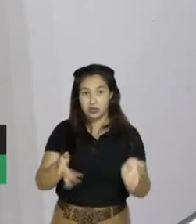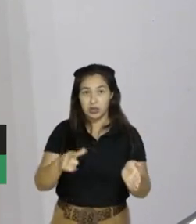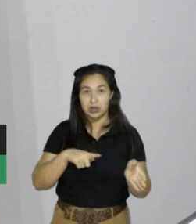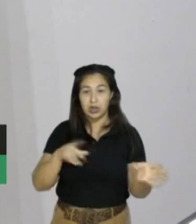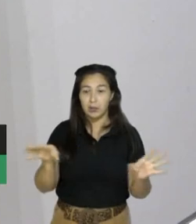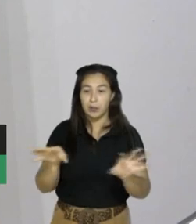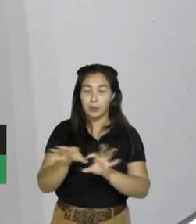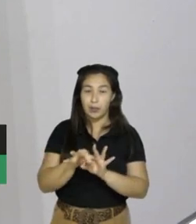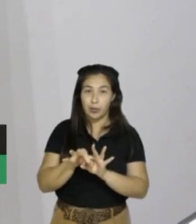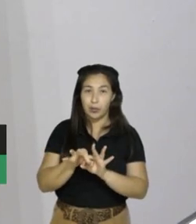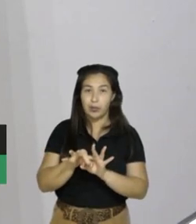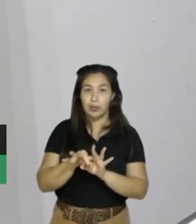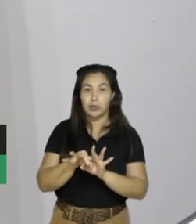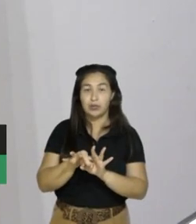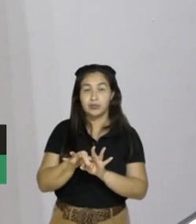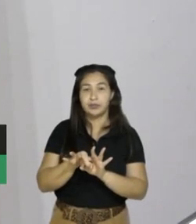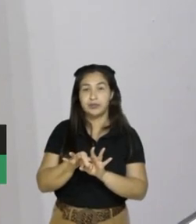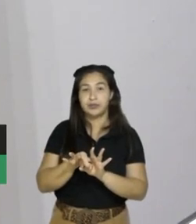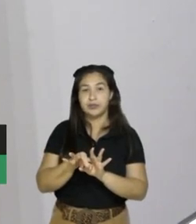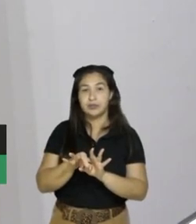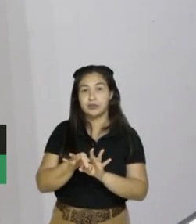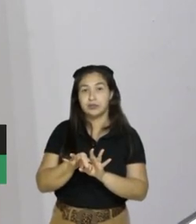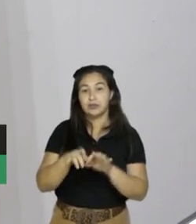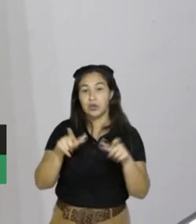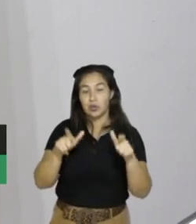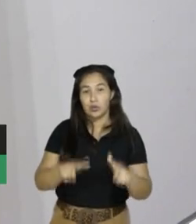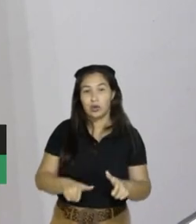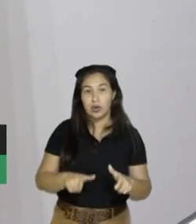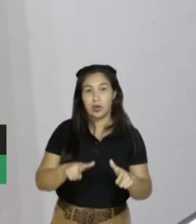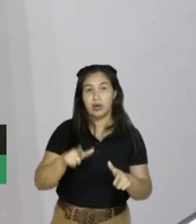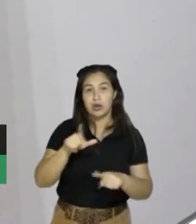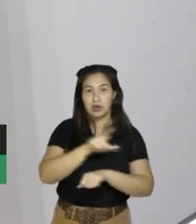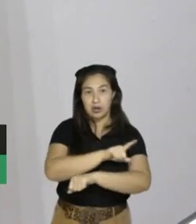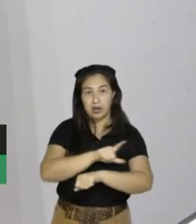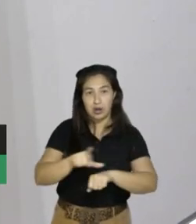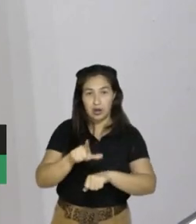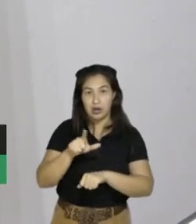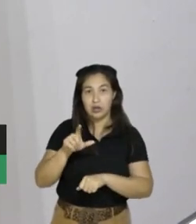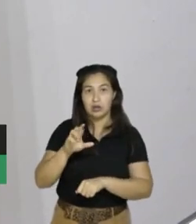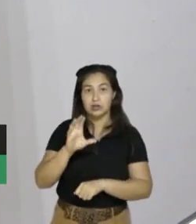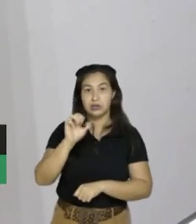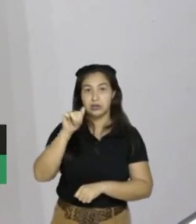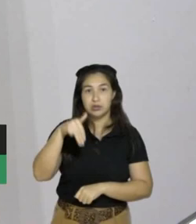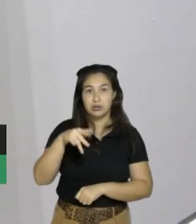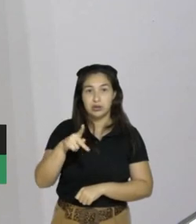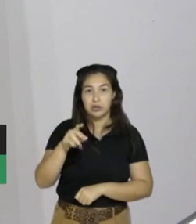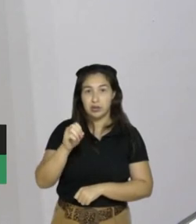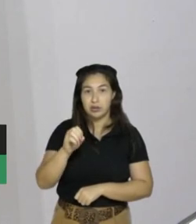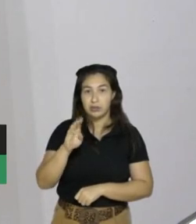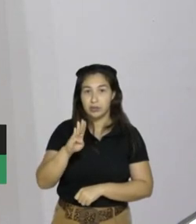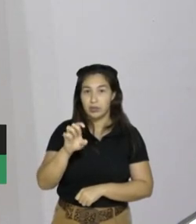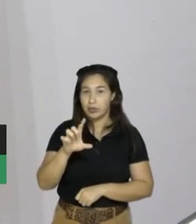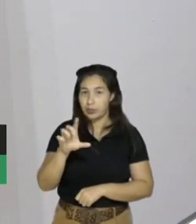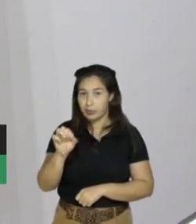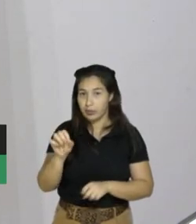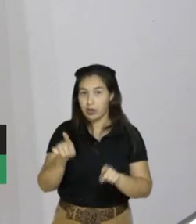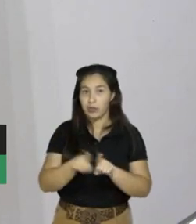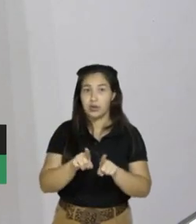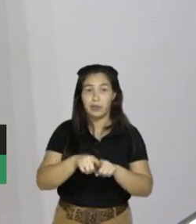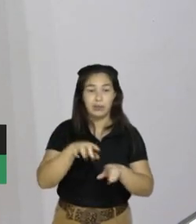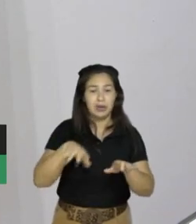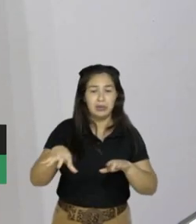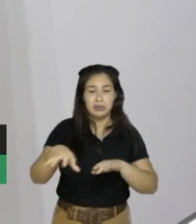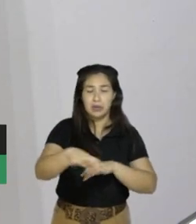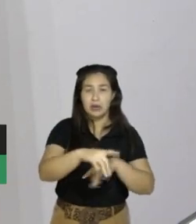seja lá em Bom Retiro seja em Lages Seja em Campo Belo seja em Anita Garibaldi seja nos vários